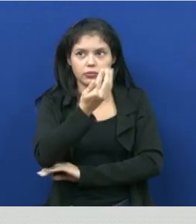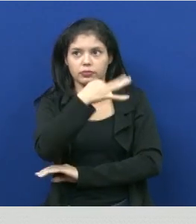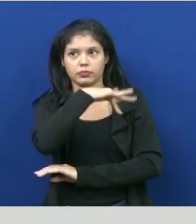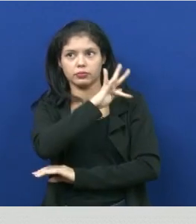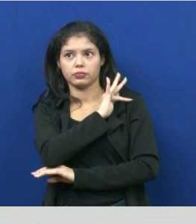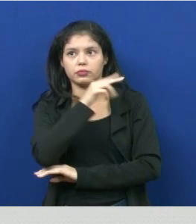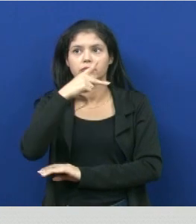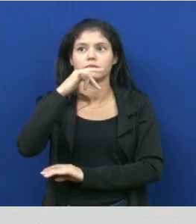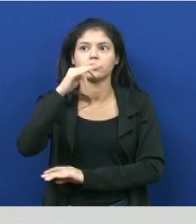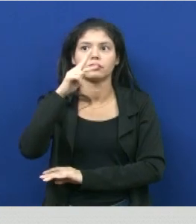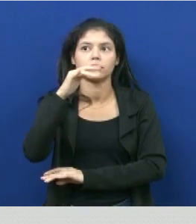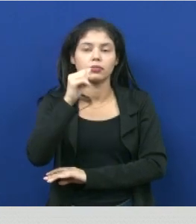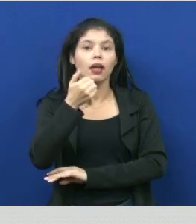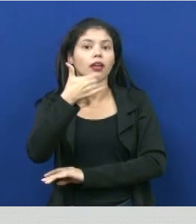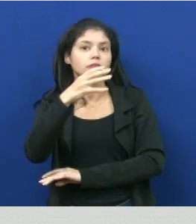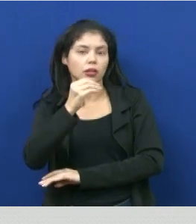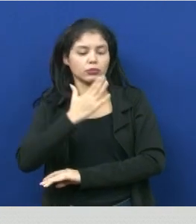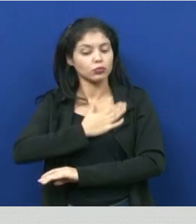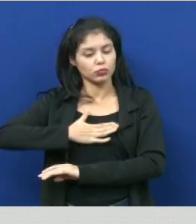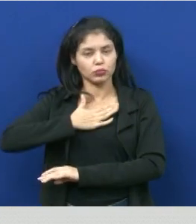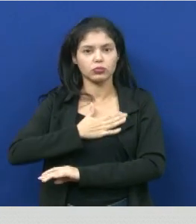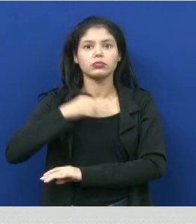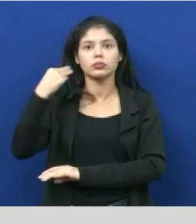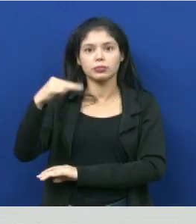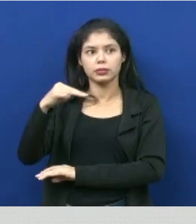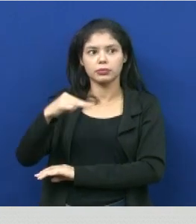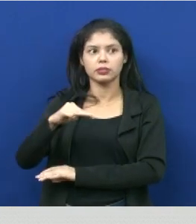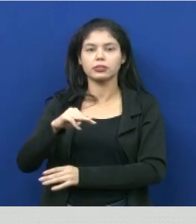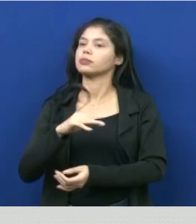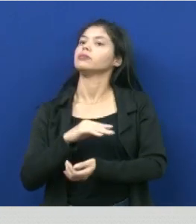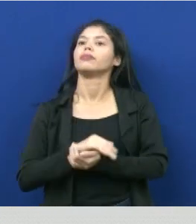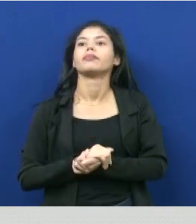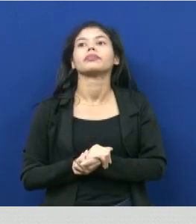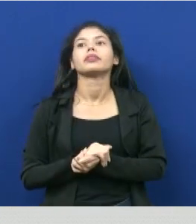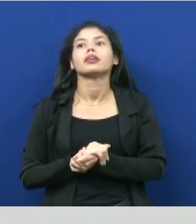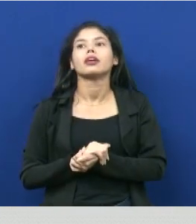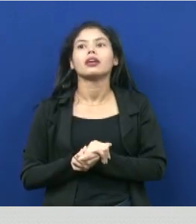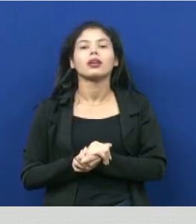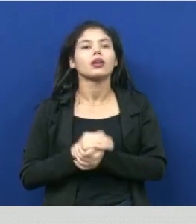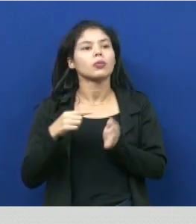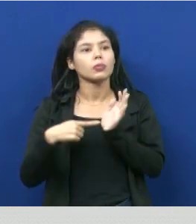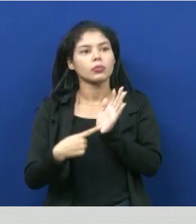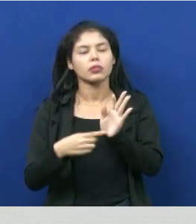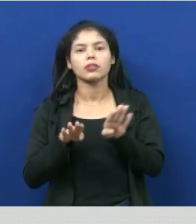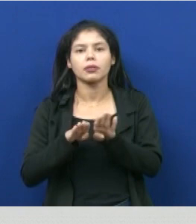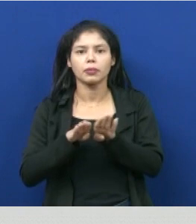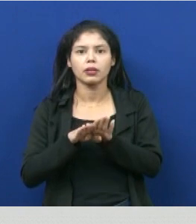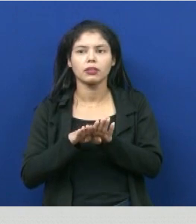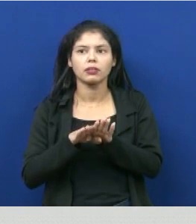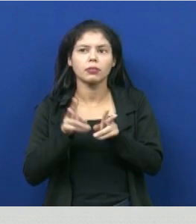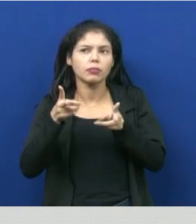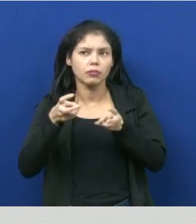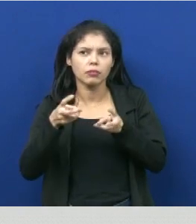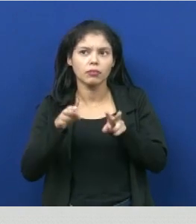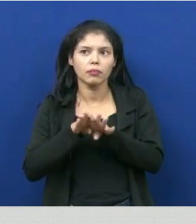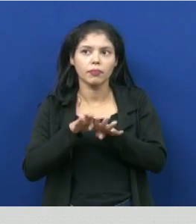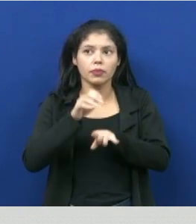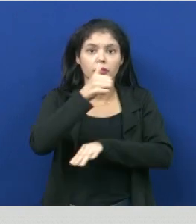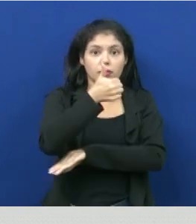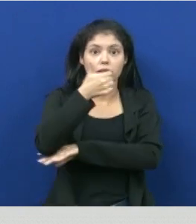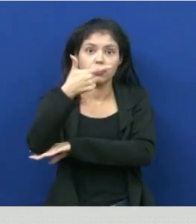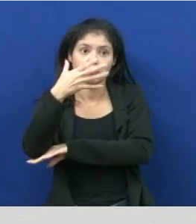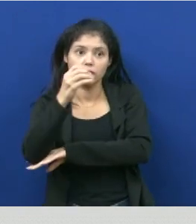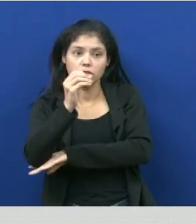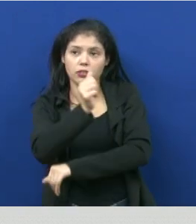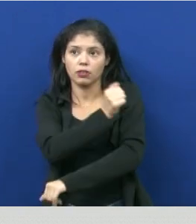Pitágoras, 10 gostam de matemática. Portanto, também poderíamos supor que, se forem entrevistados 120